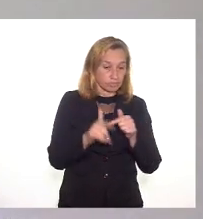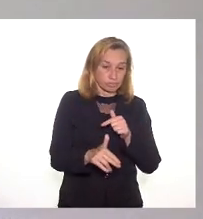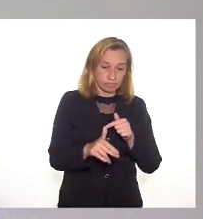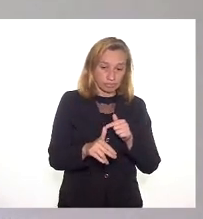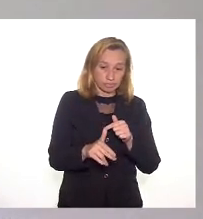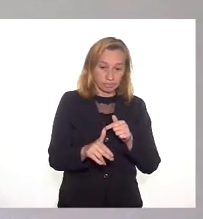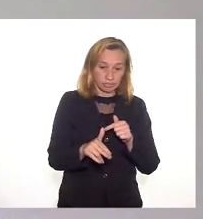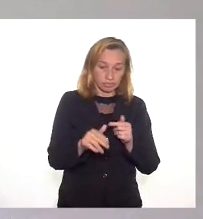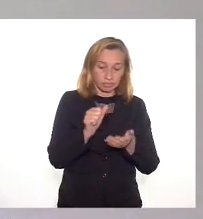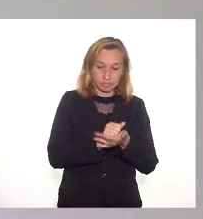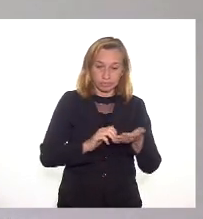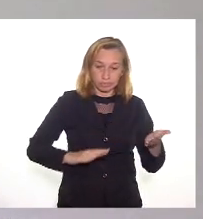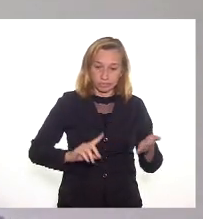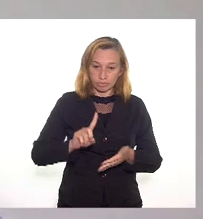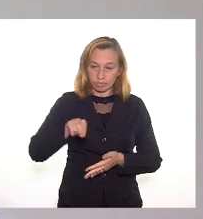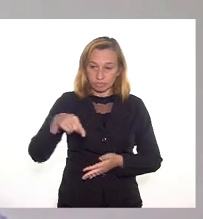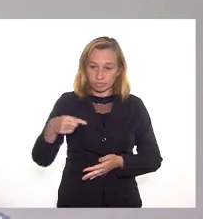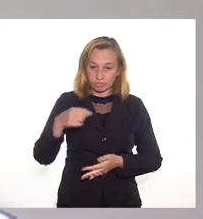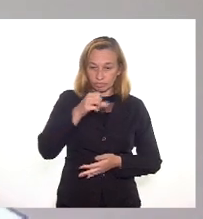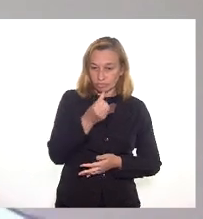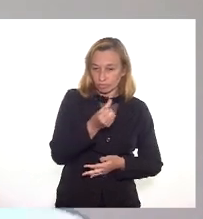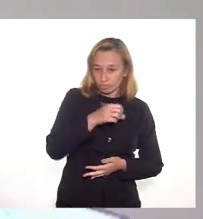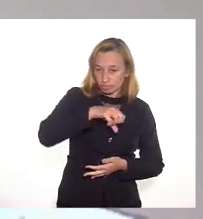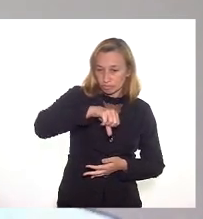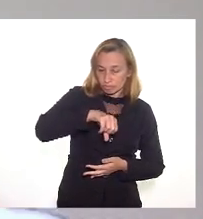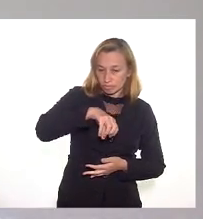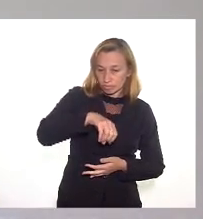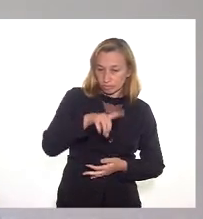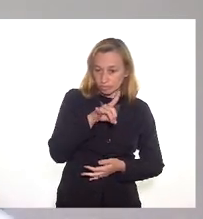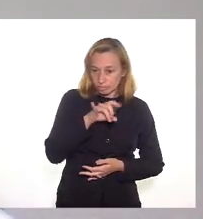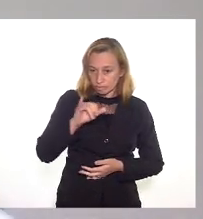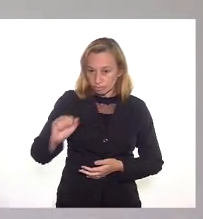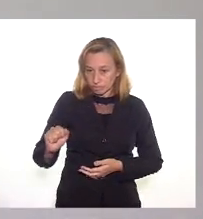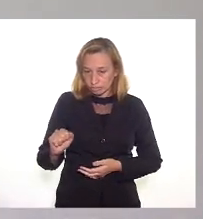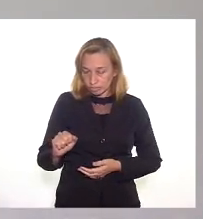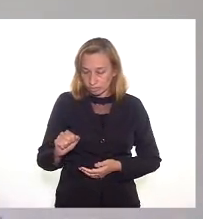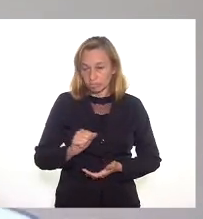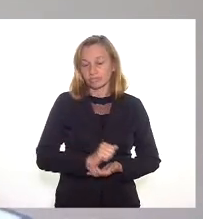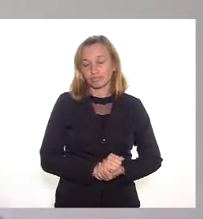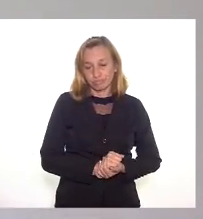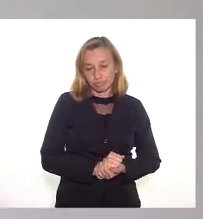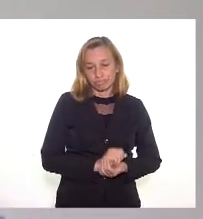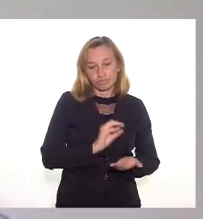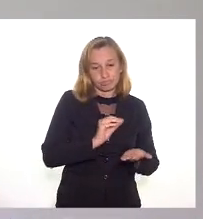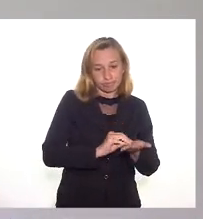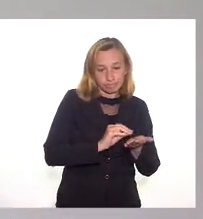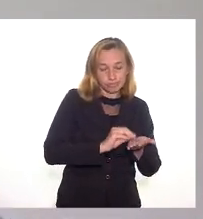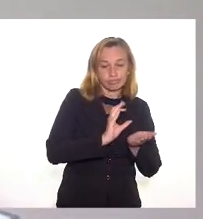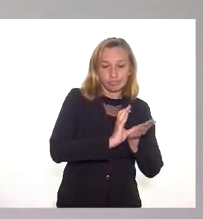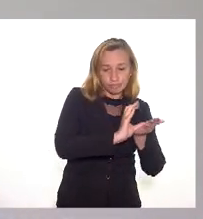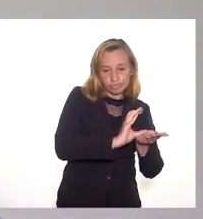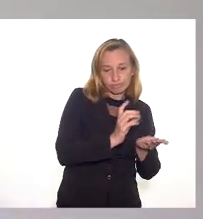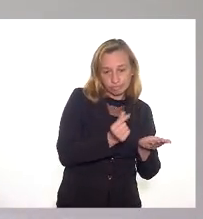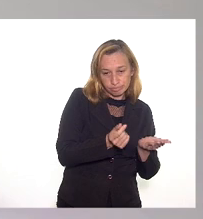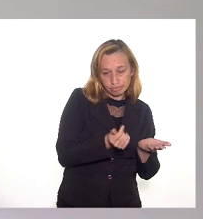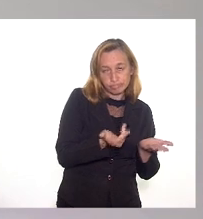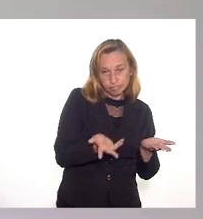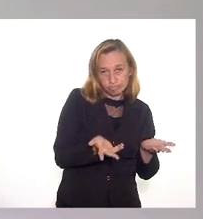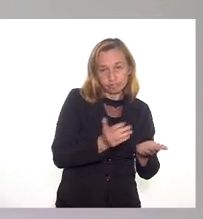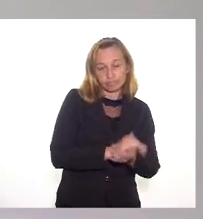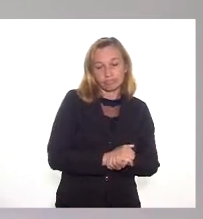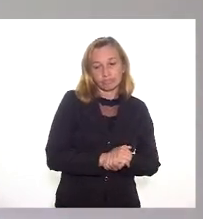atividades nos próximos 90 dias devido a mais absoluta indigência orçamentária financeira a que tem sido